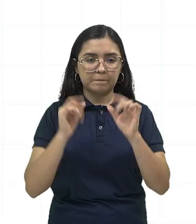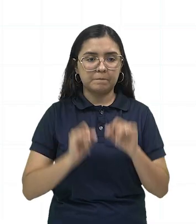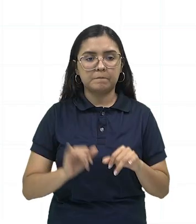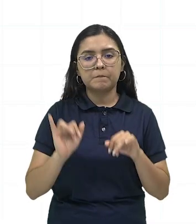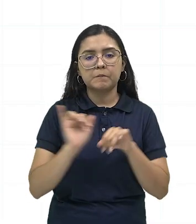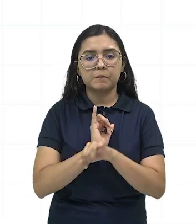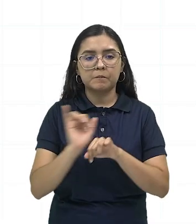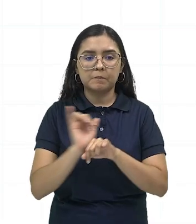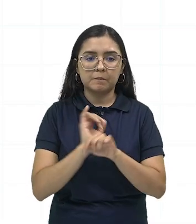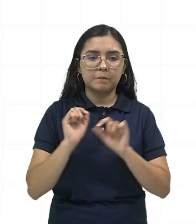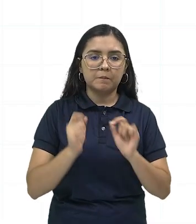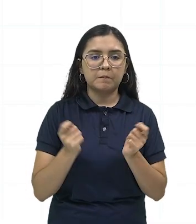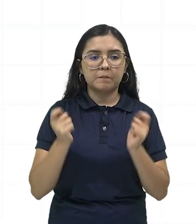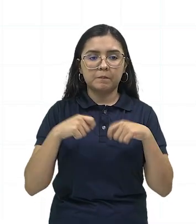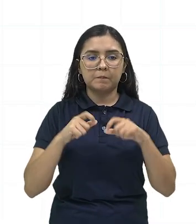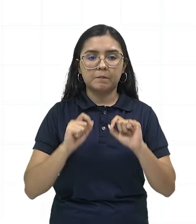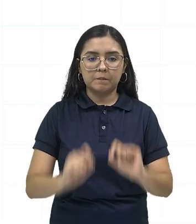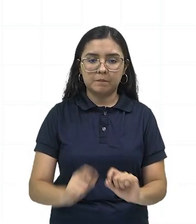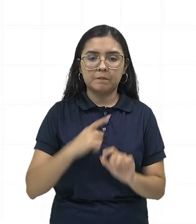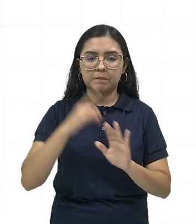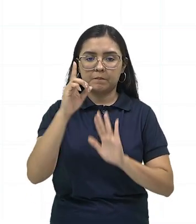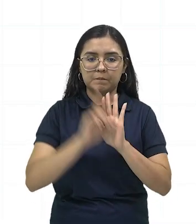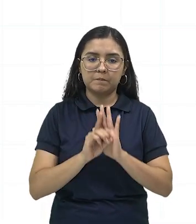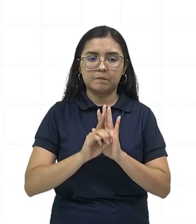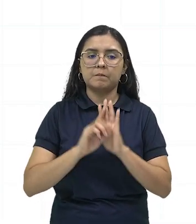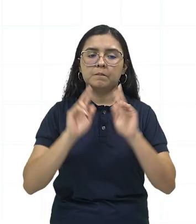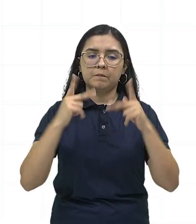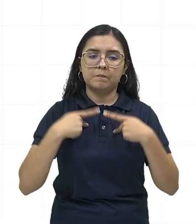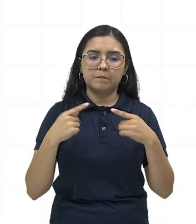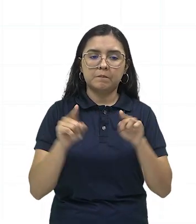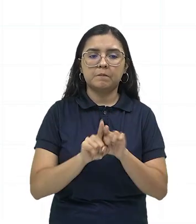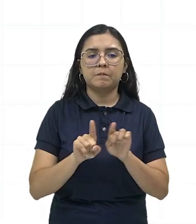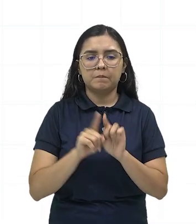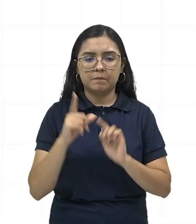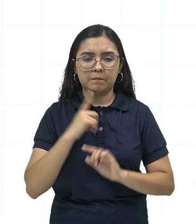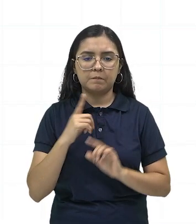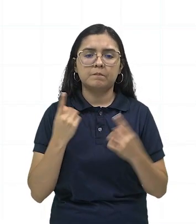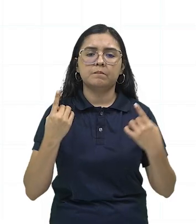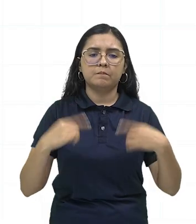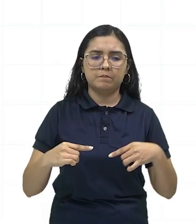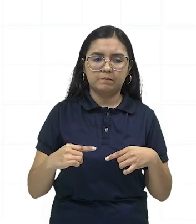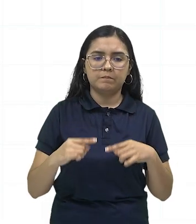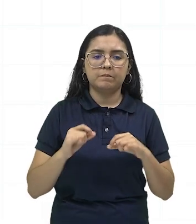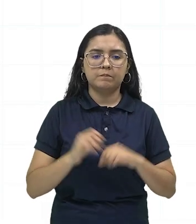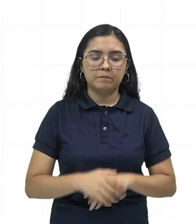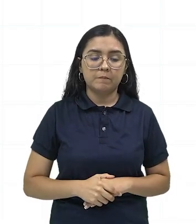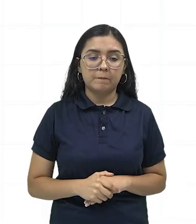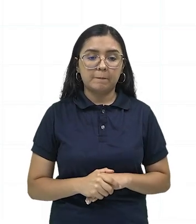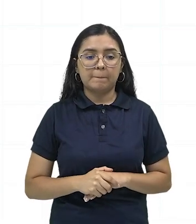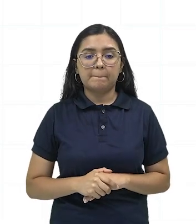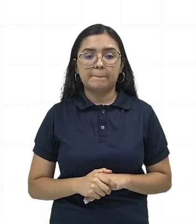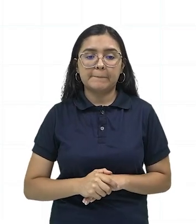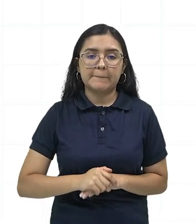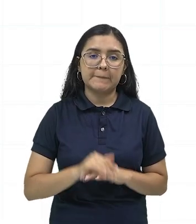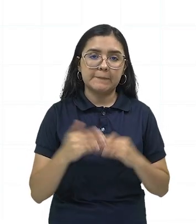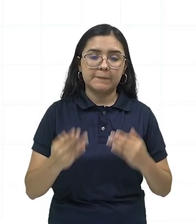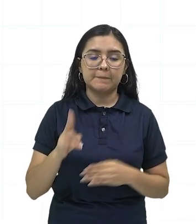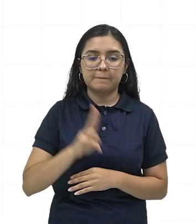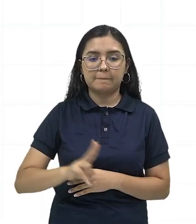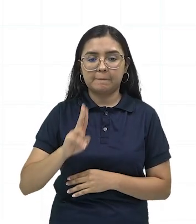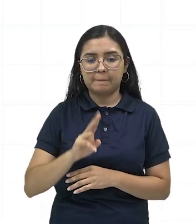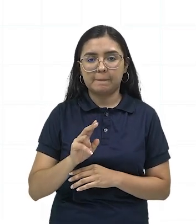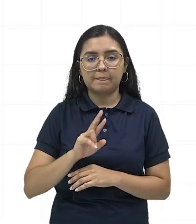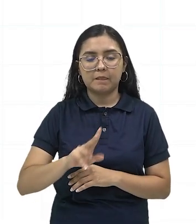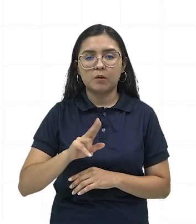humanos, também enfrentamos desafios significativos. São justamente esses desafios da utilização e não